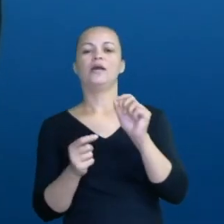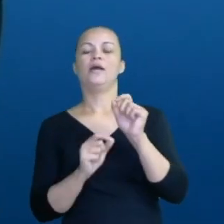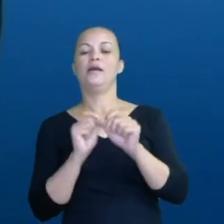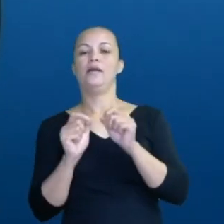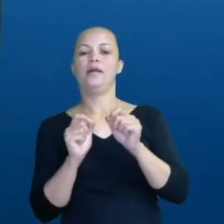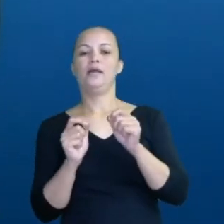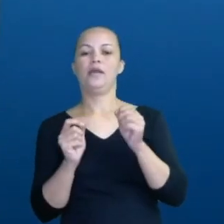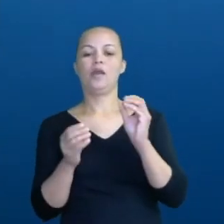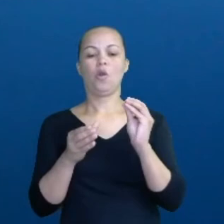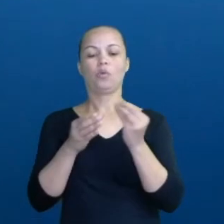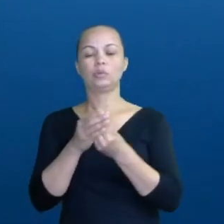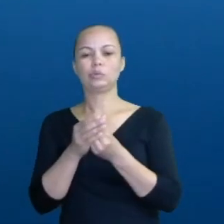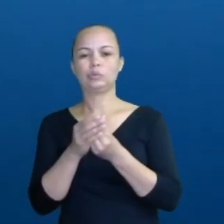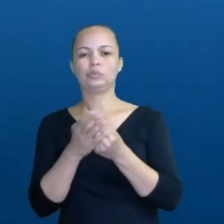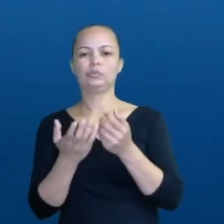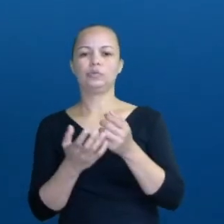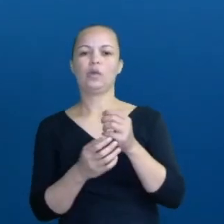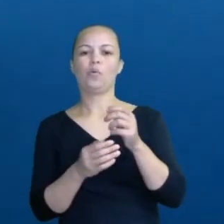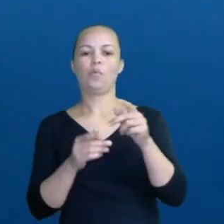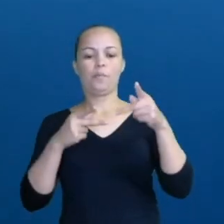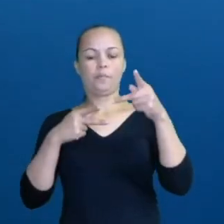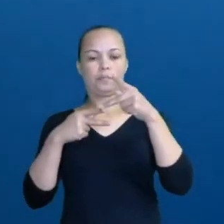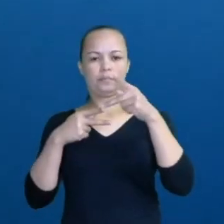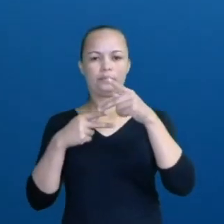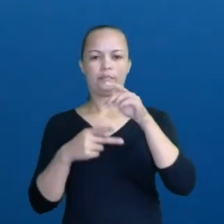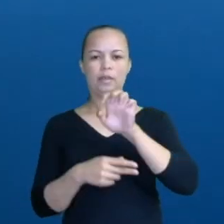oculto e é o pronome eu.